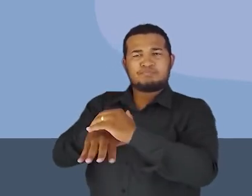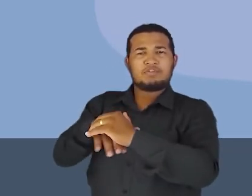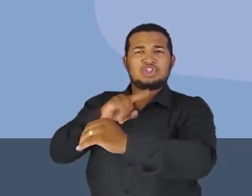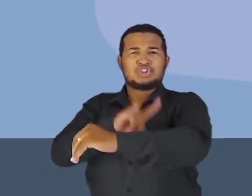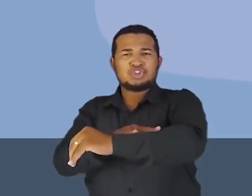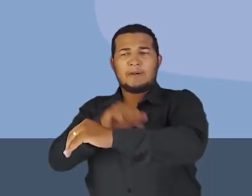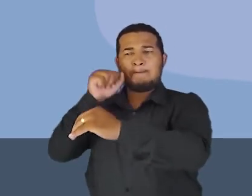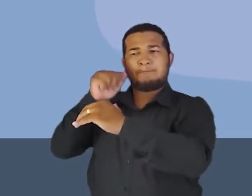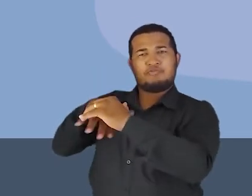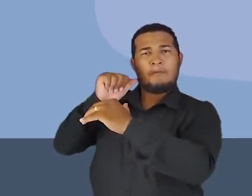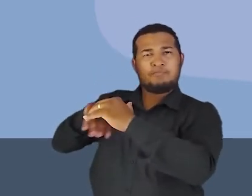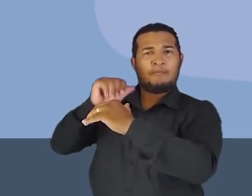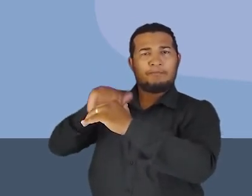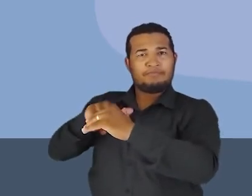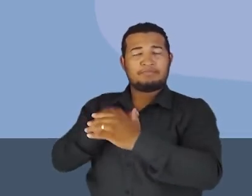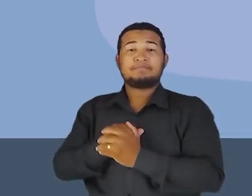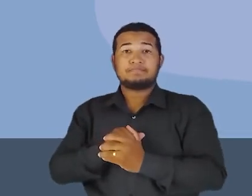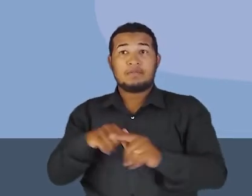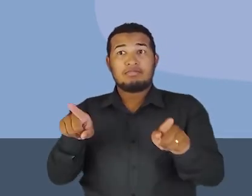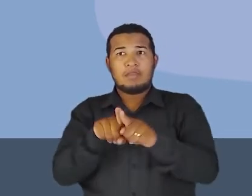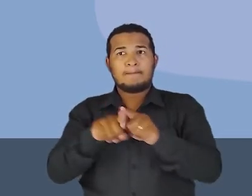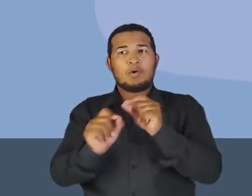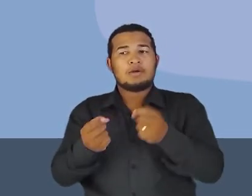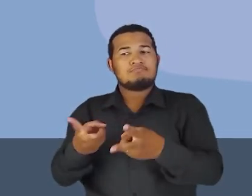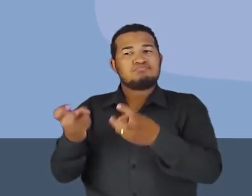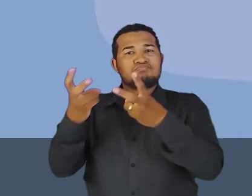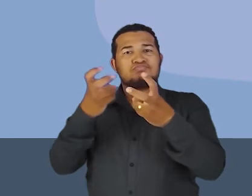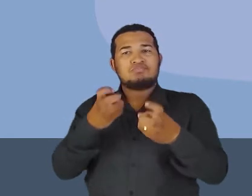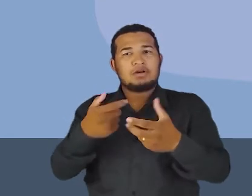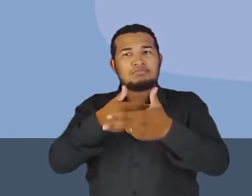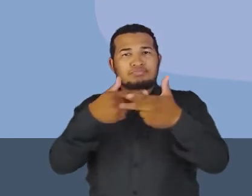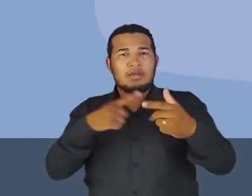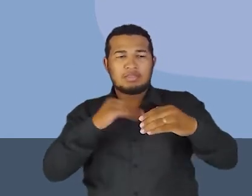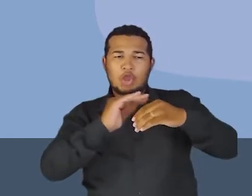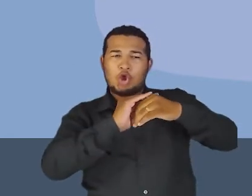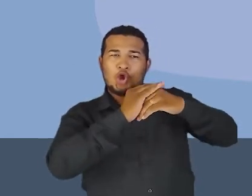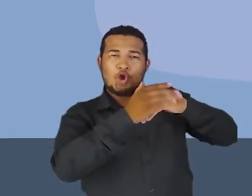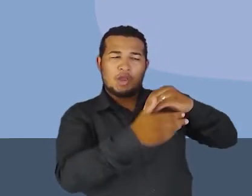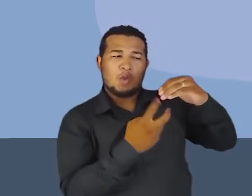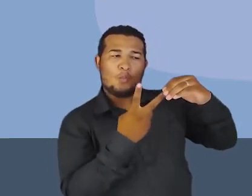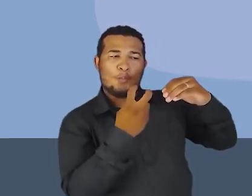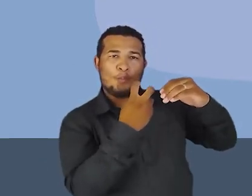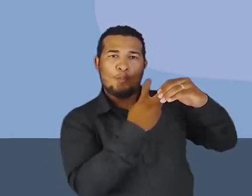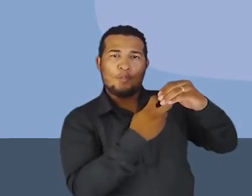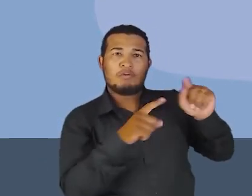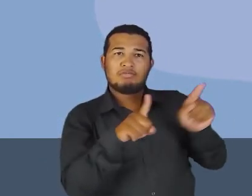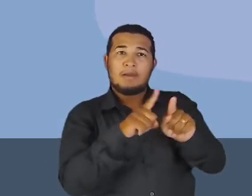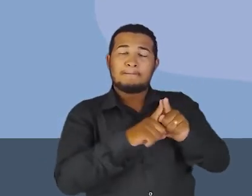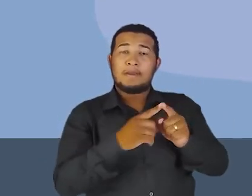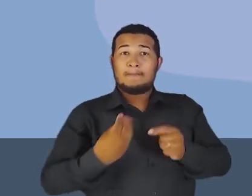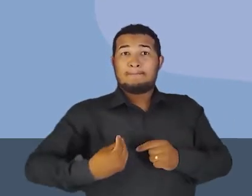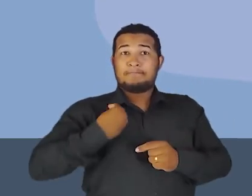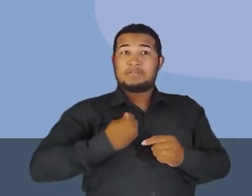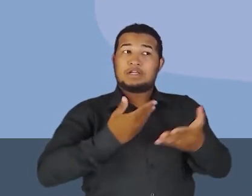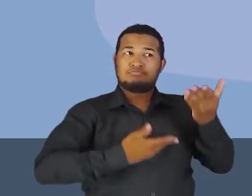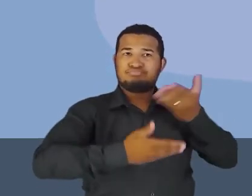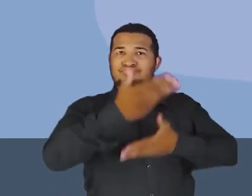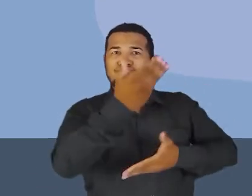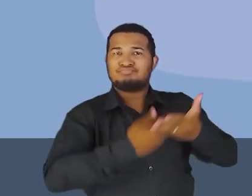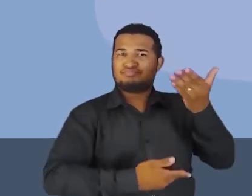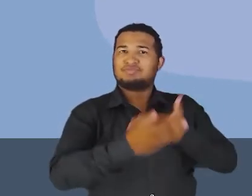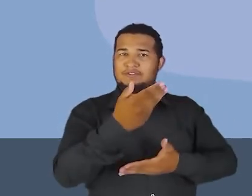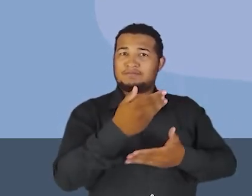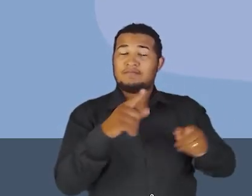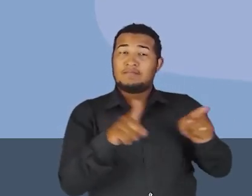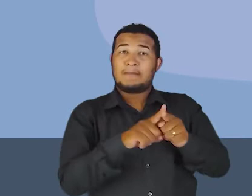Outra função muito importante, absorver minerais presentes na casca dos ovos e participar das trocas gasosas. E ela é bem